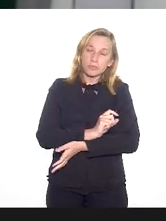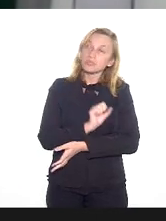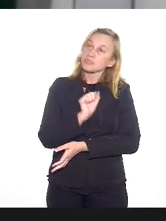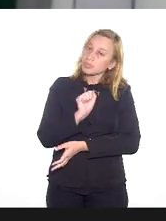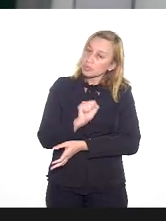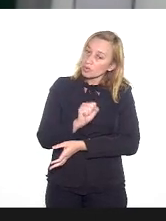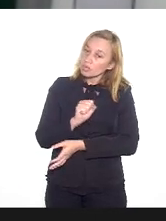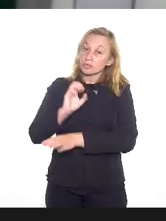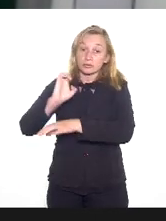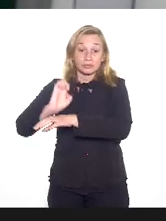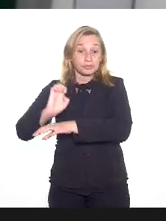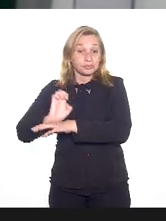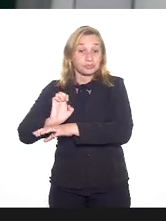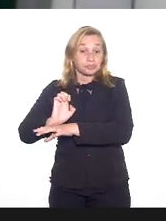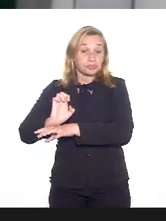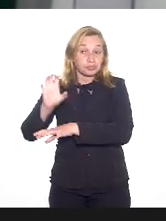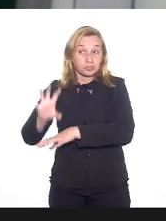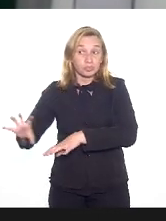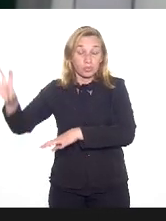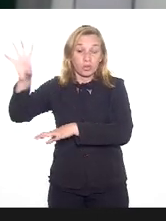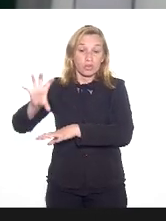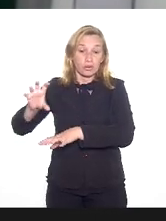Até permitem que isso seja feito pelos estados.